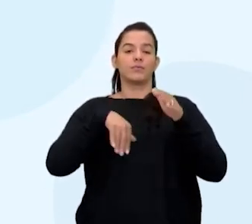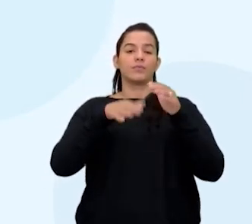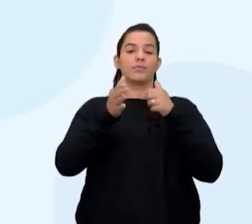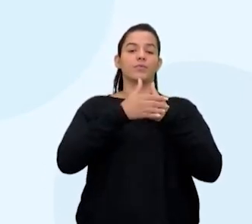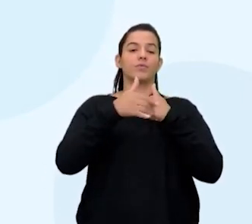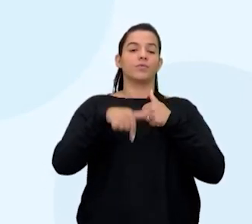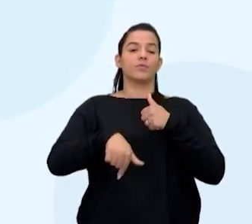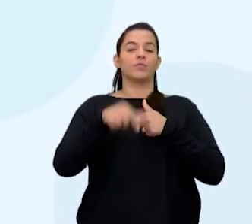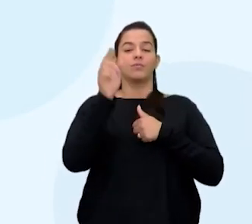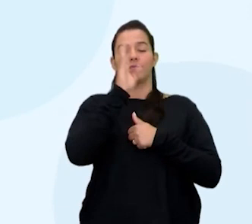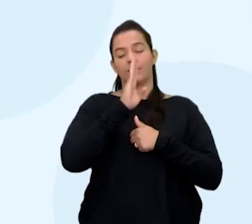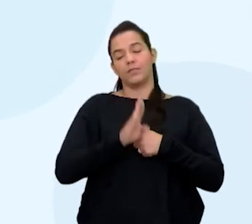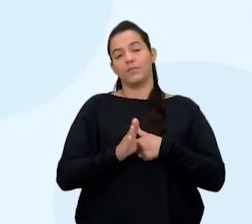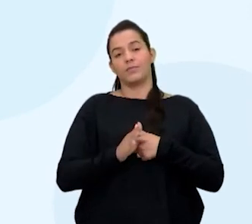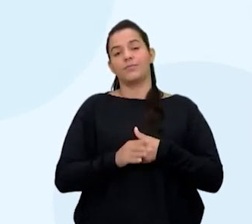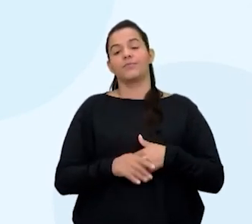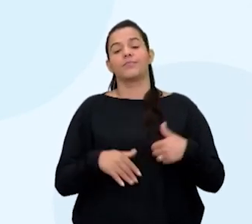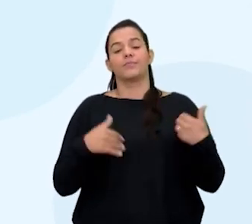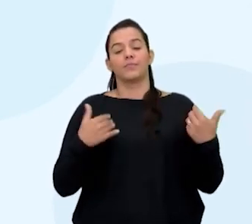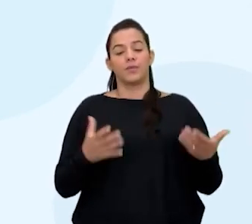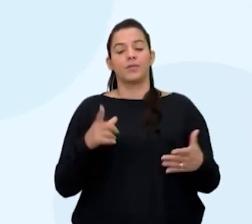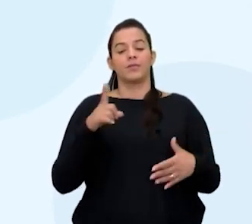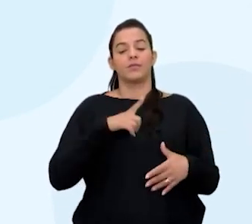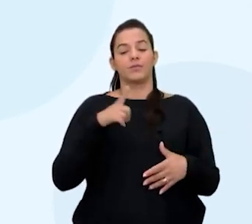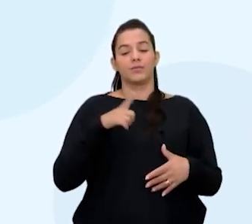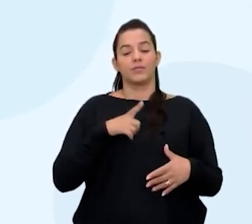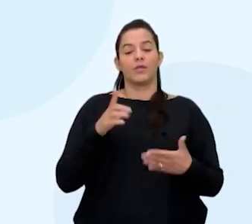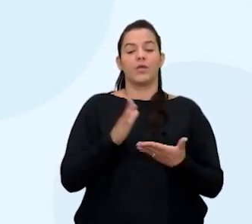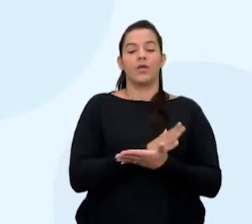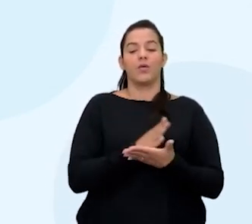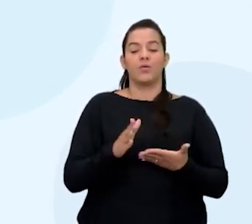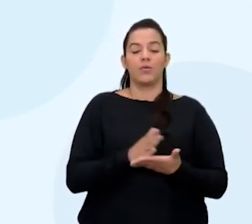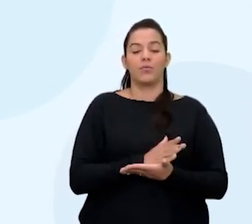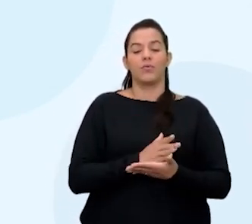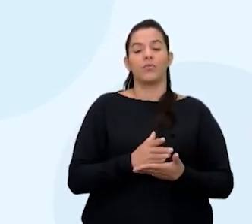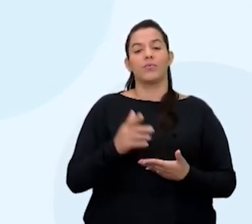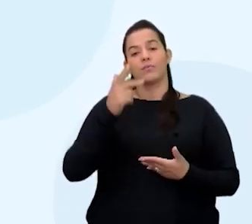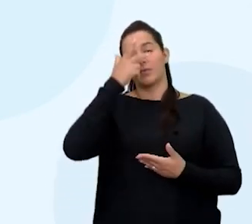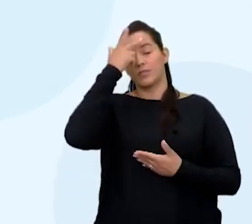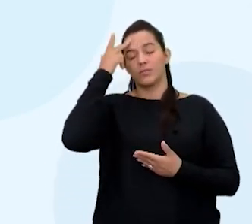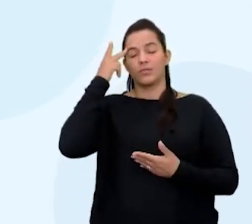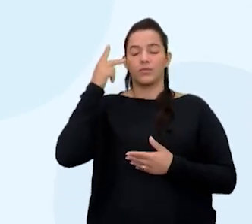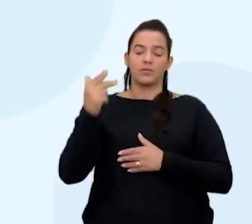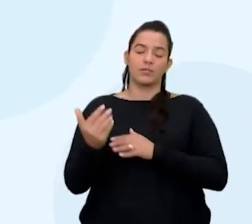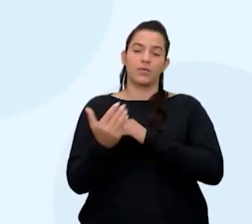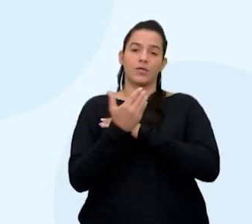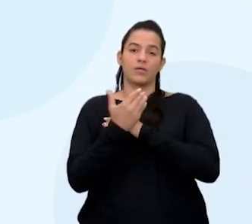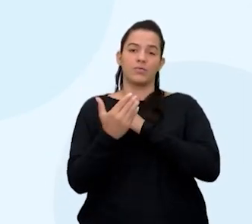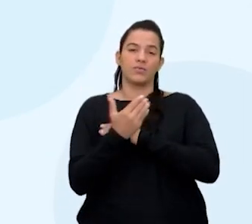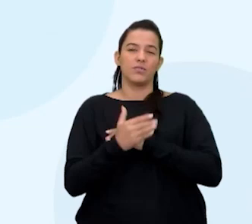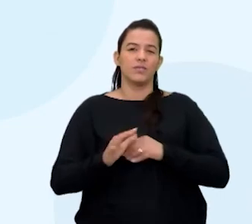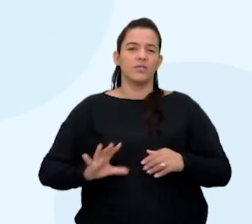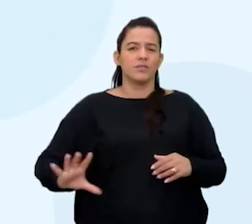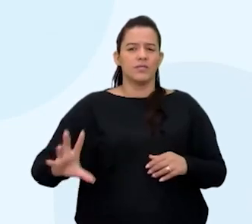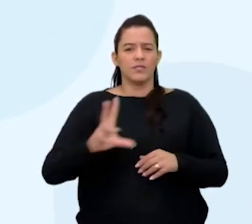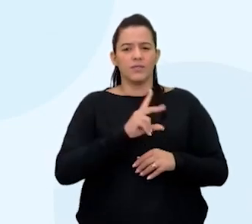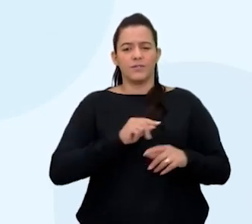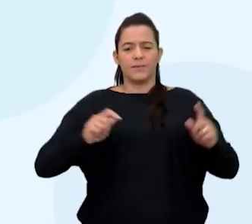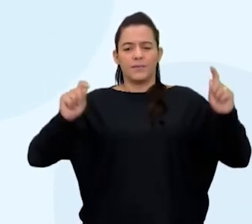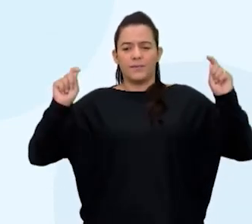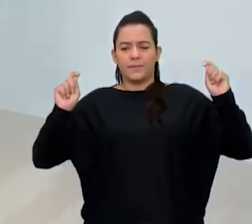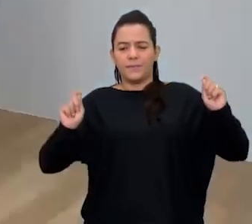de alguma forma, ele já tinha aqui uma espécie de cabeça de ponte, uma espécie de